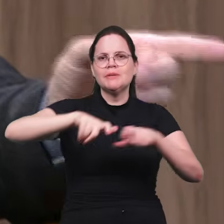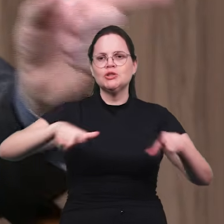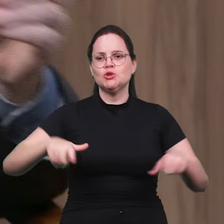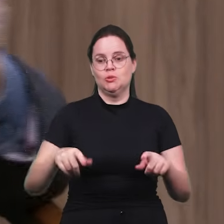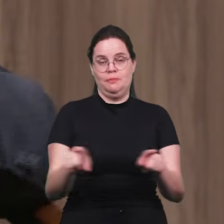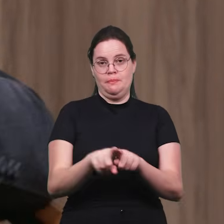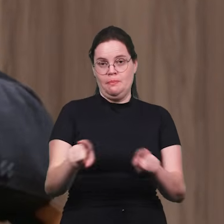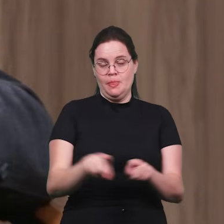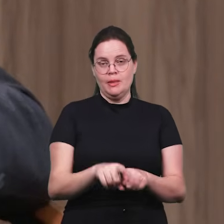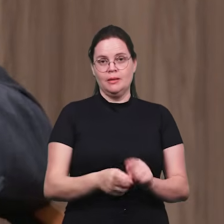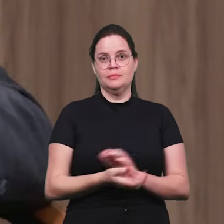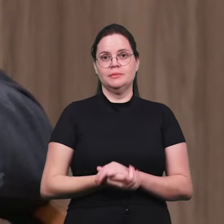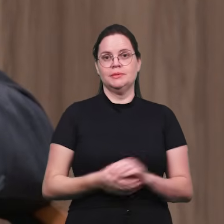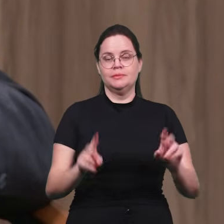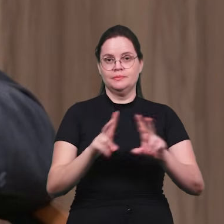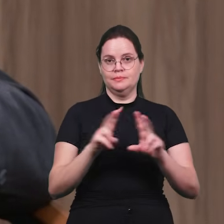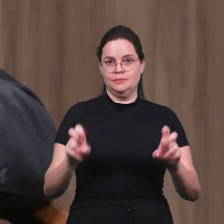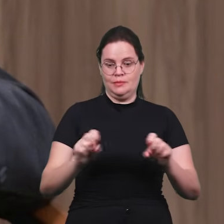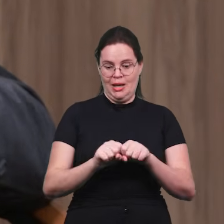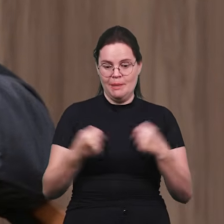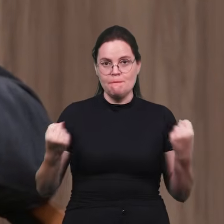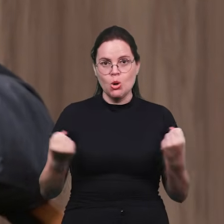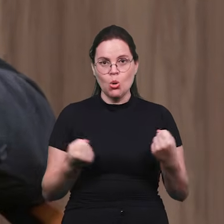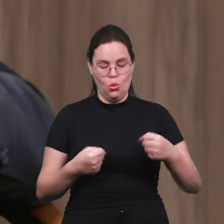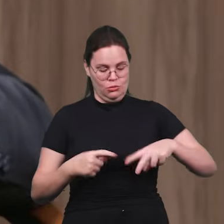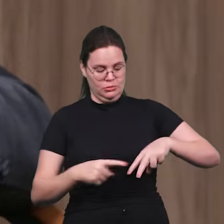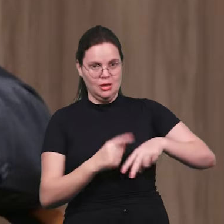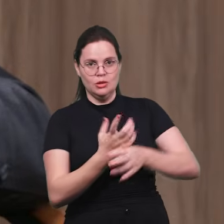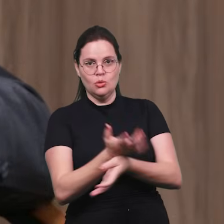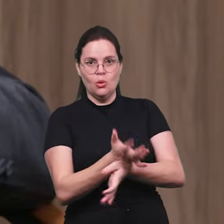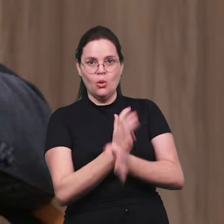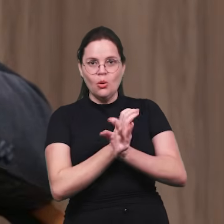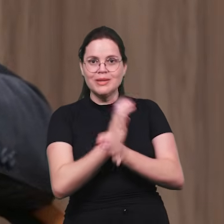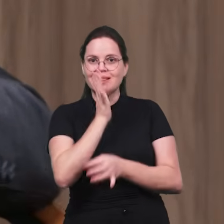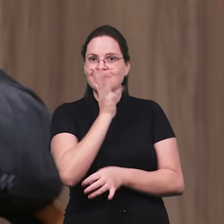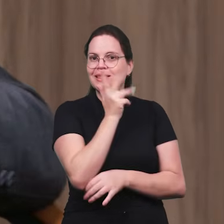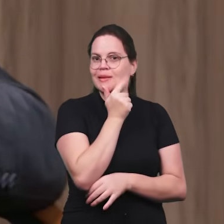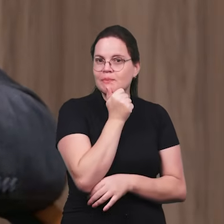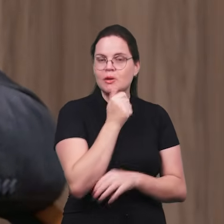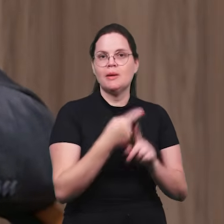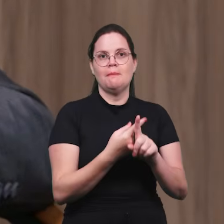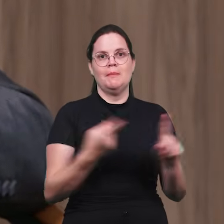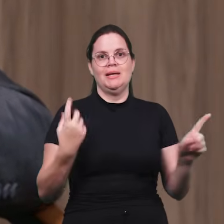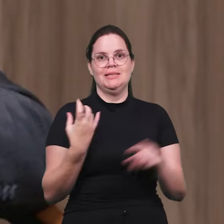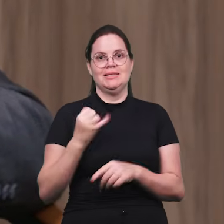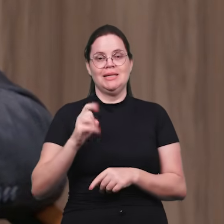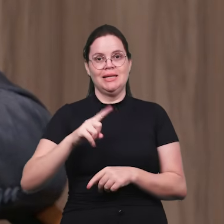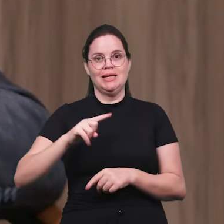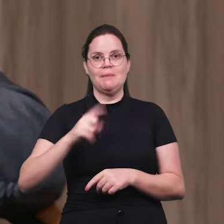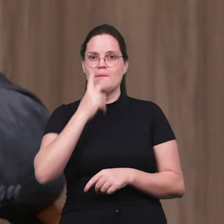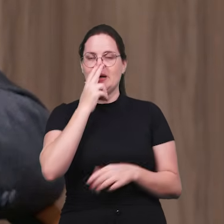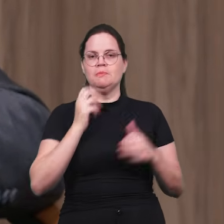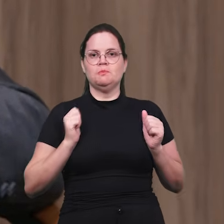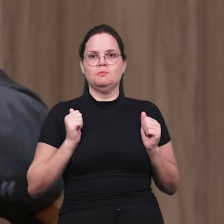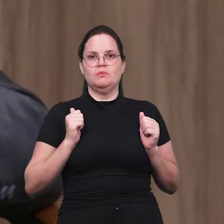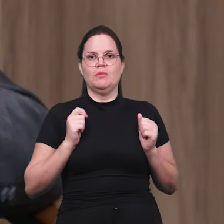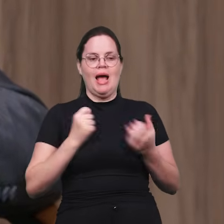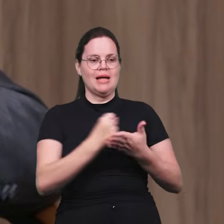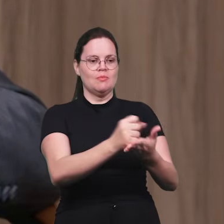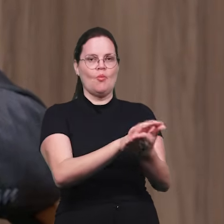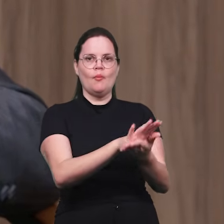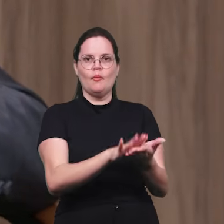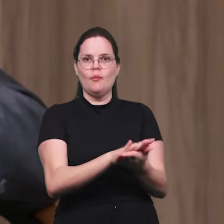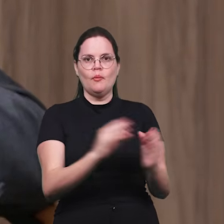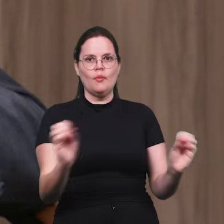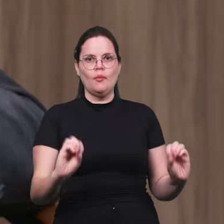à parte da fratura. Ela demora muito, mas se nós não tivermos uma assistência efetiva nesse